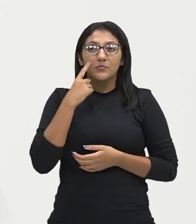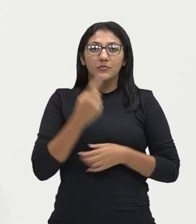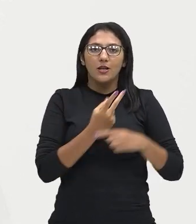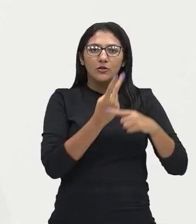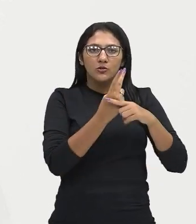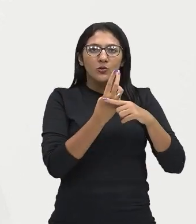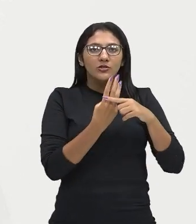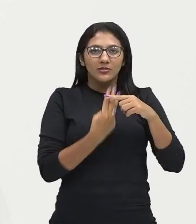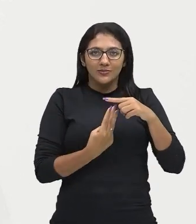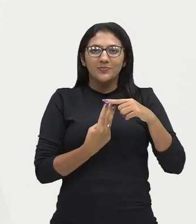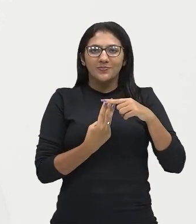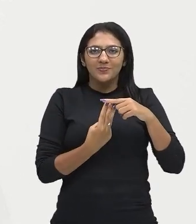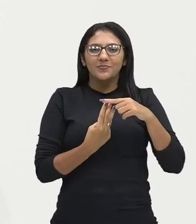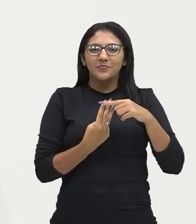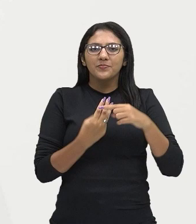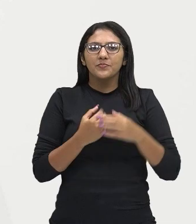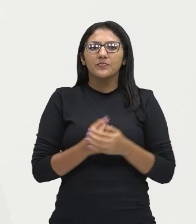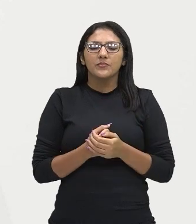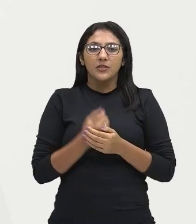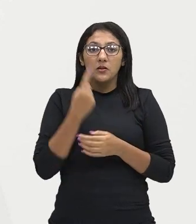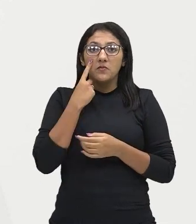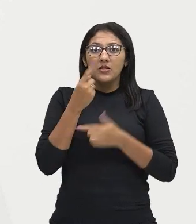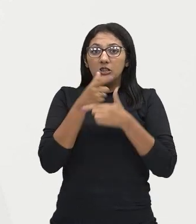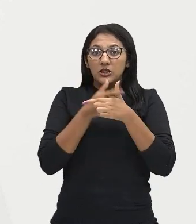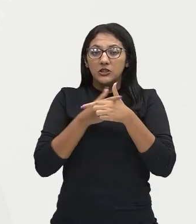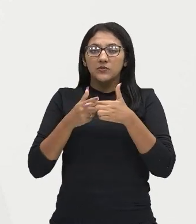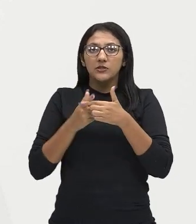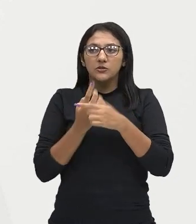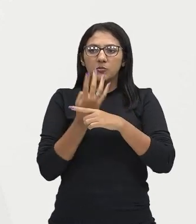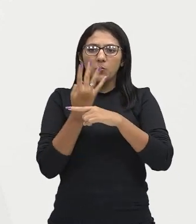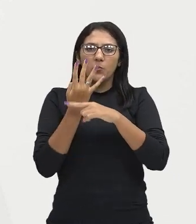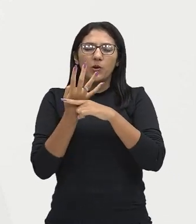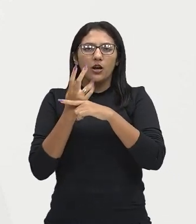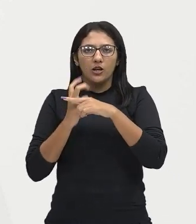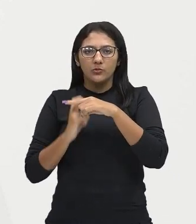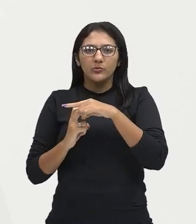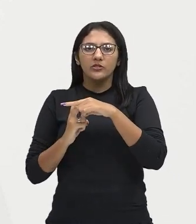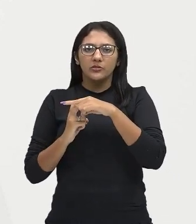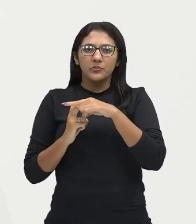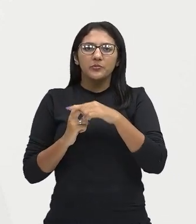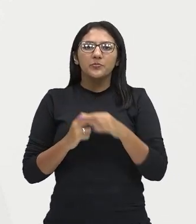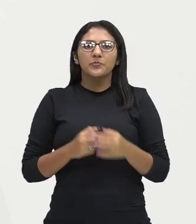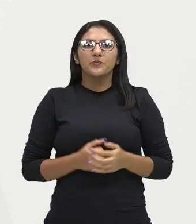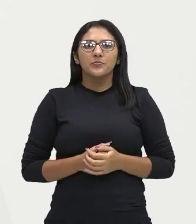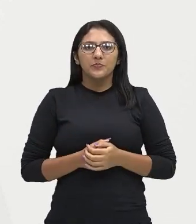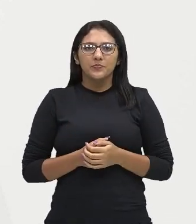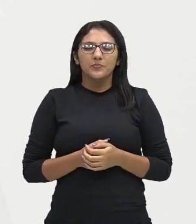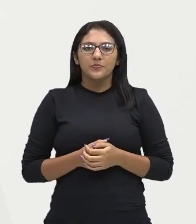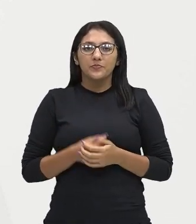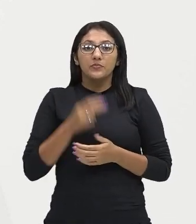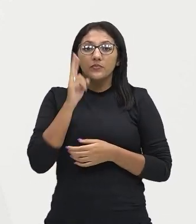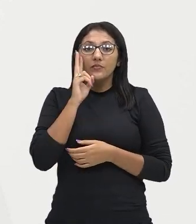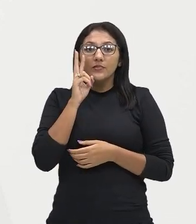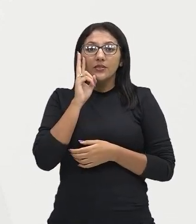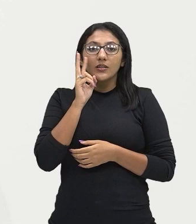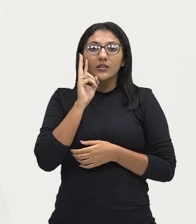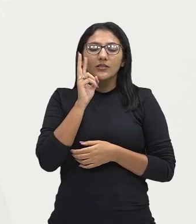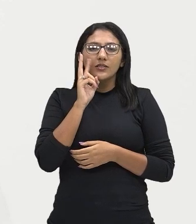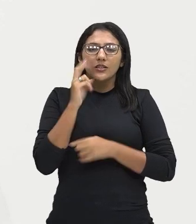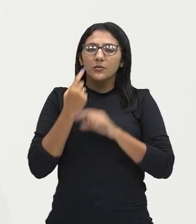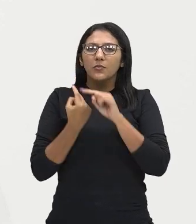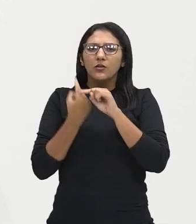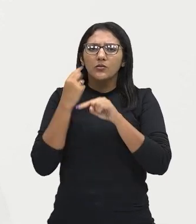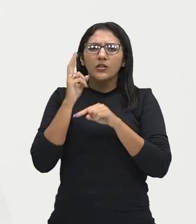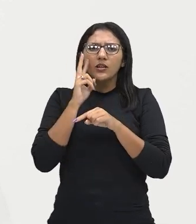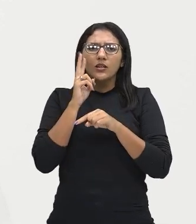2/3, e teremos de dividir a fração 2/3 pela fração 4/5, beleza? Lembra, na cartela anterior a gente viu